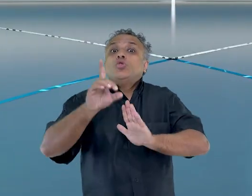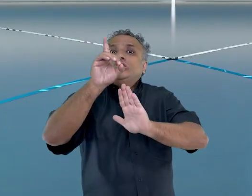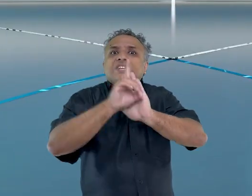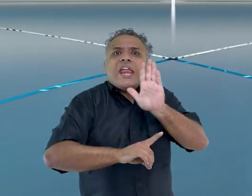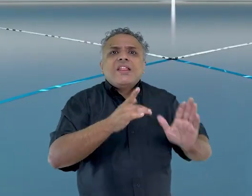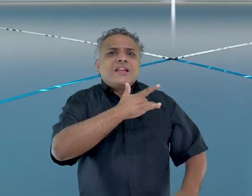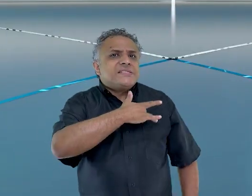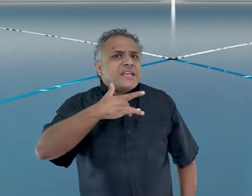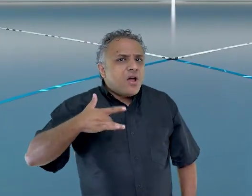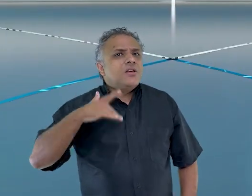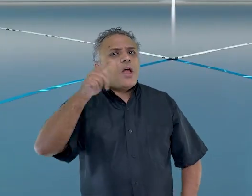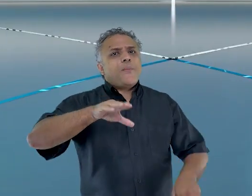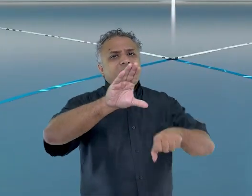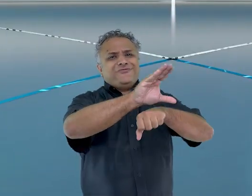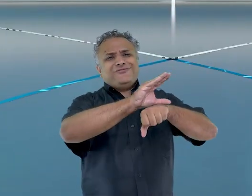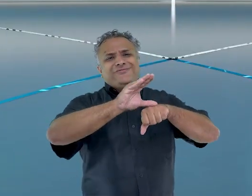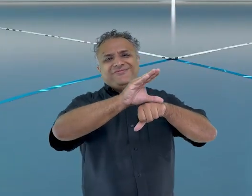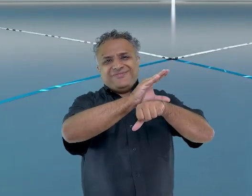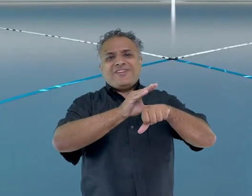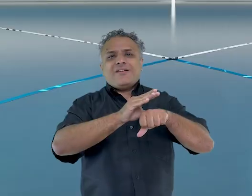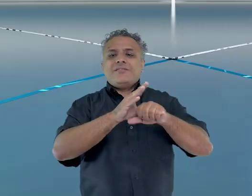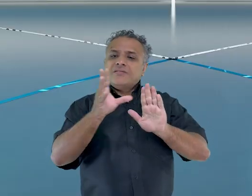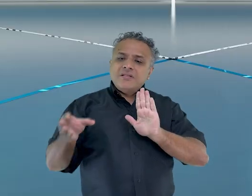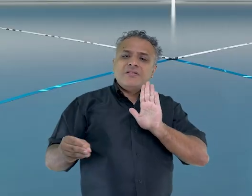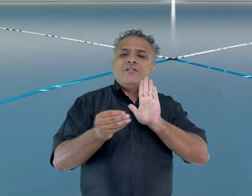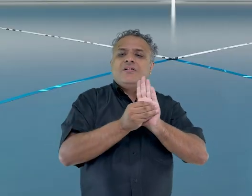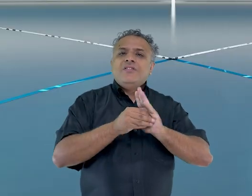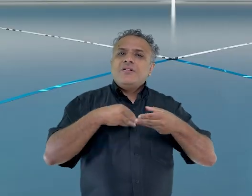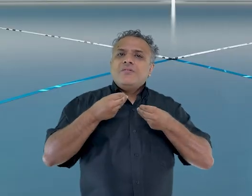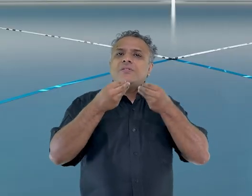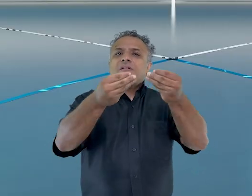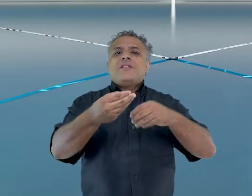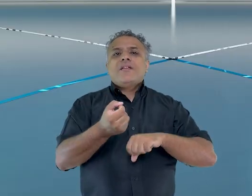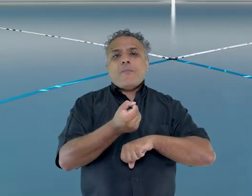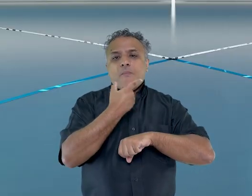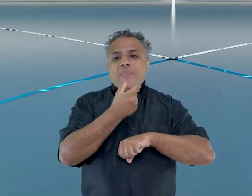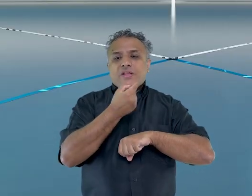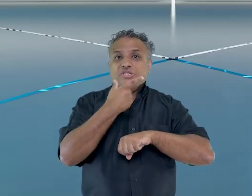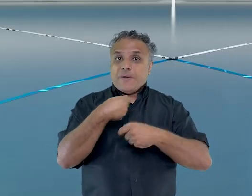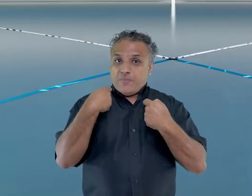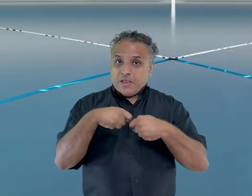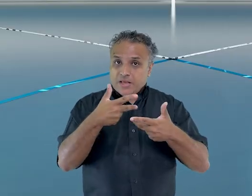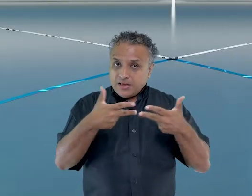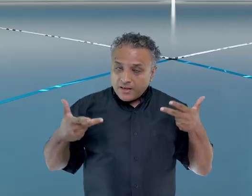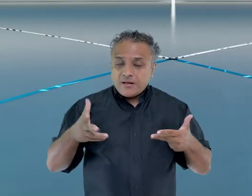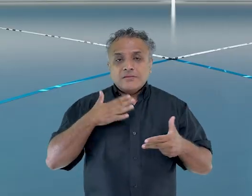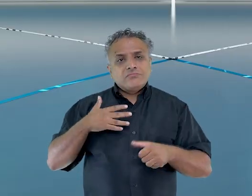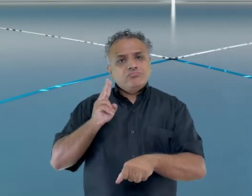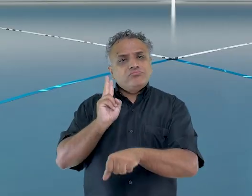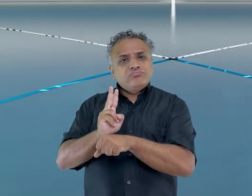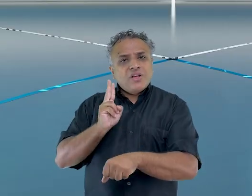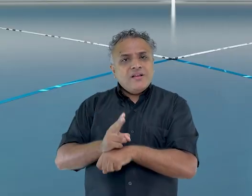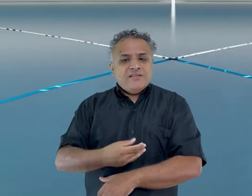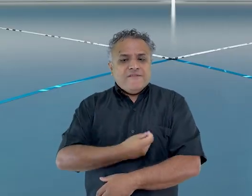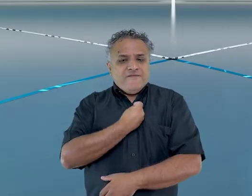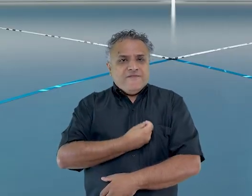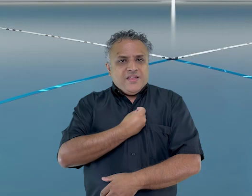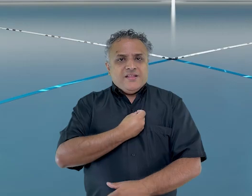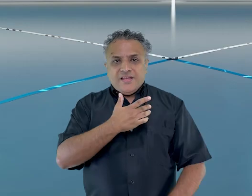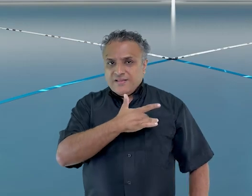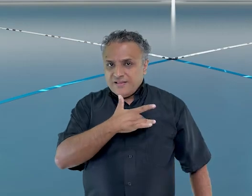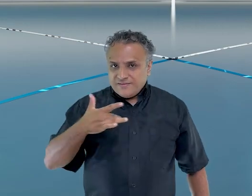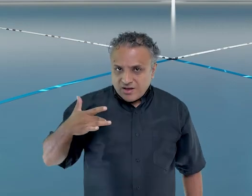garantia constitucional que deve incluir o fornecimento dos medicamentos necessários à preservação da vida e da saúde